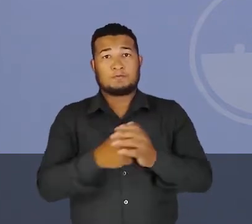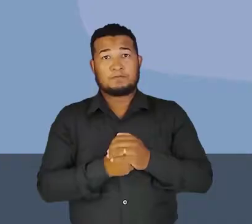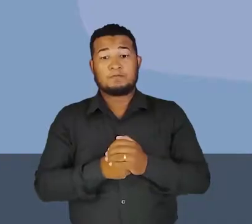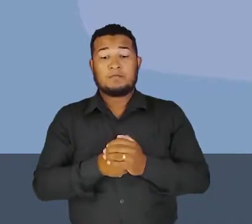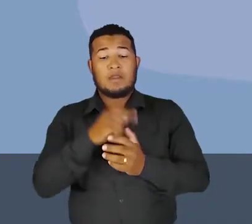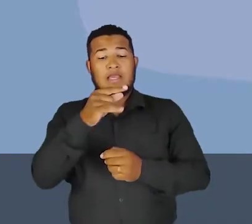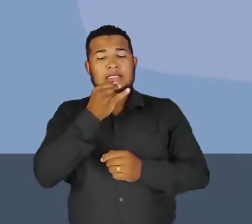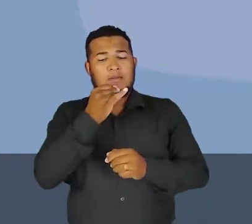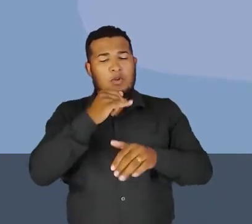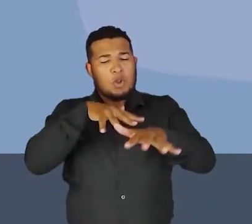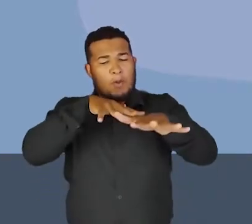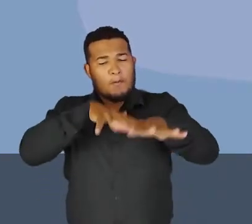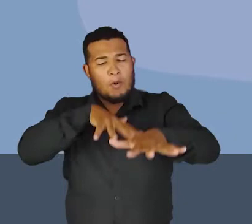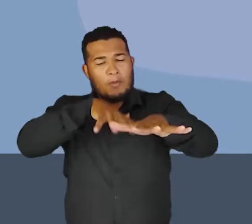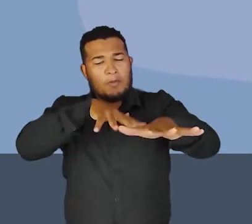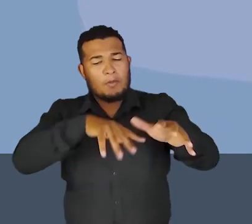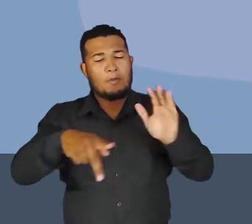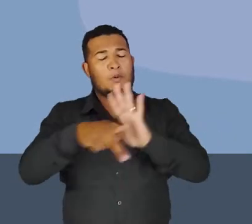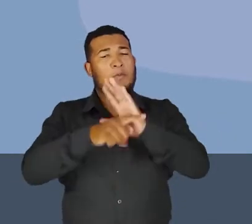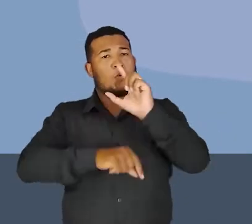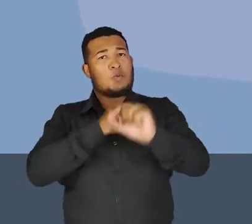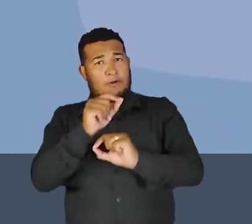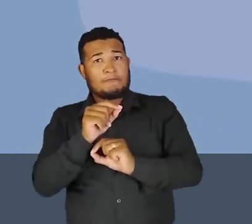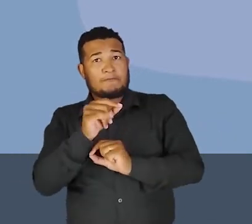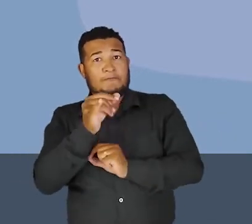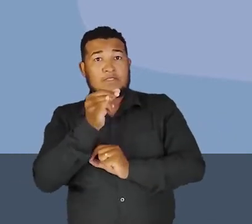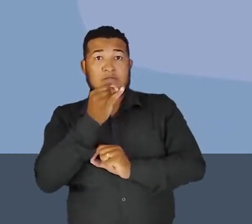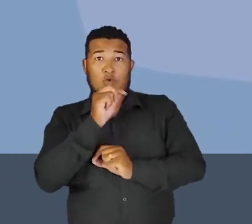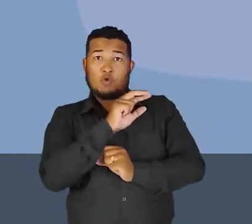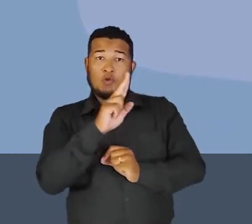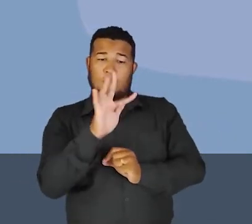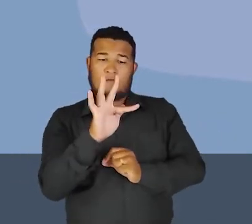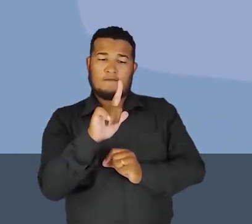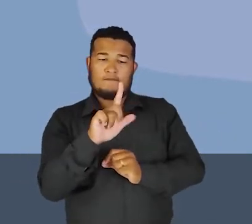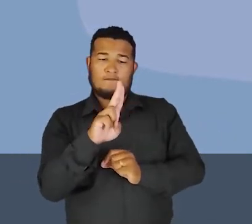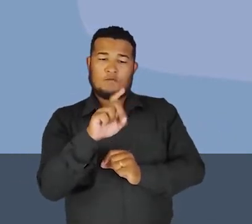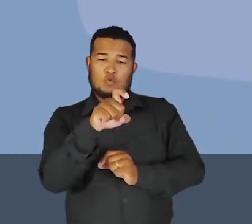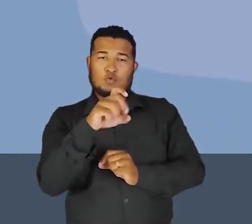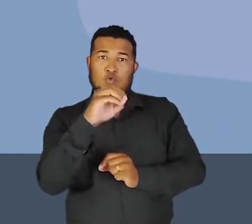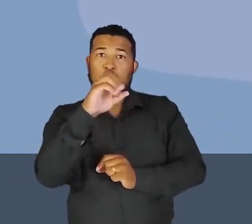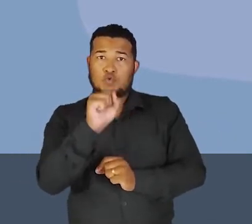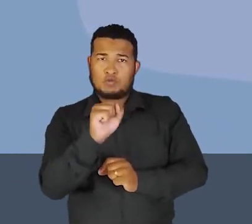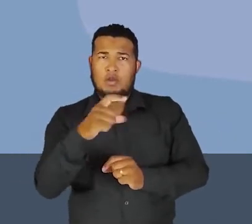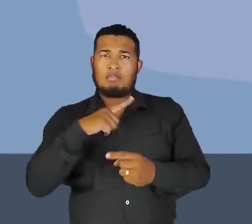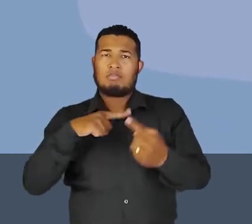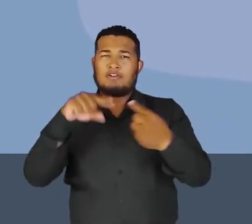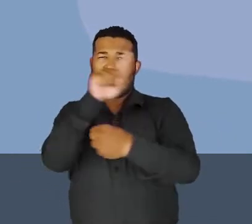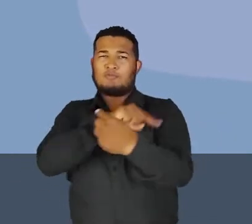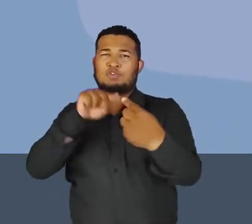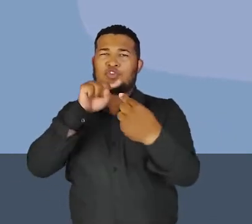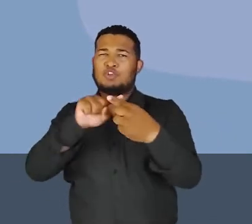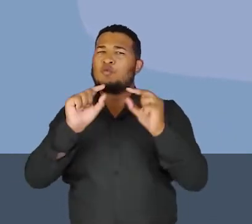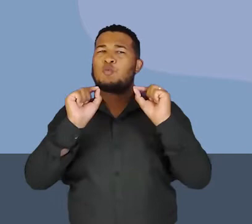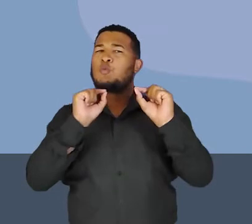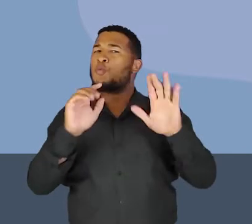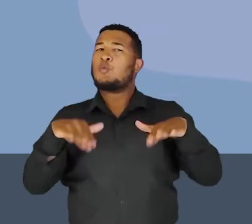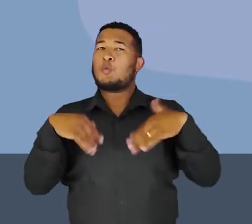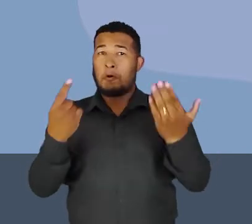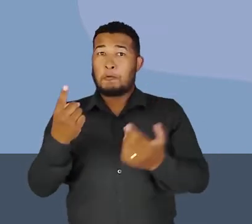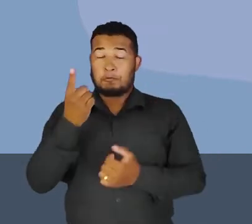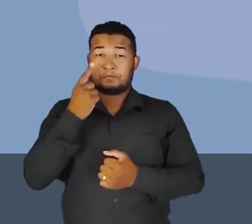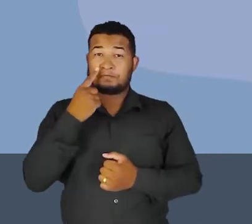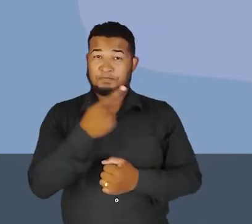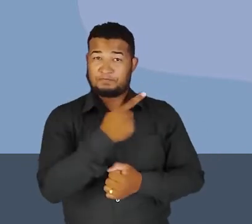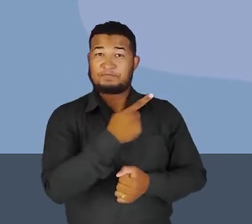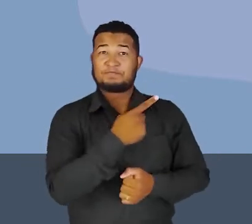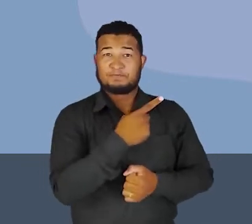ele é um movimento artístico, né, que tem o objetivo, podemos ver aqui no nosso slide,